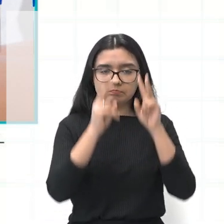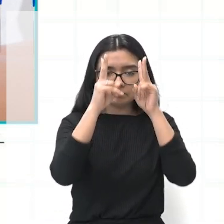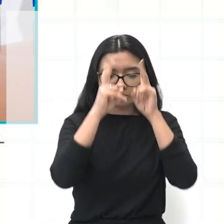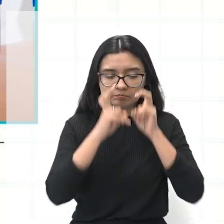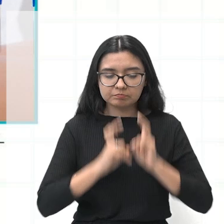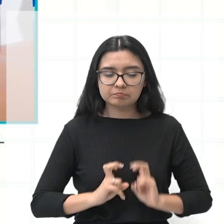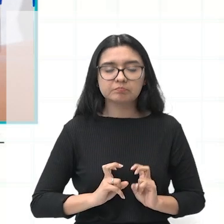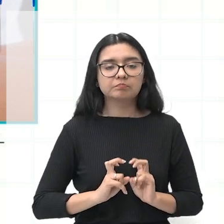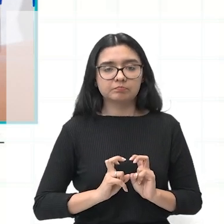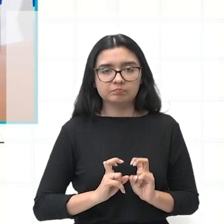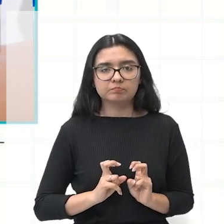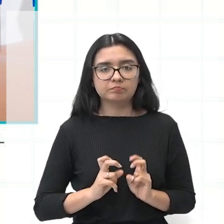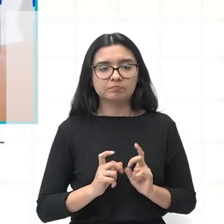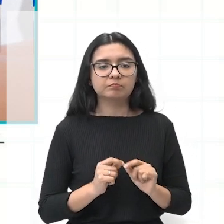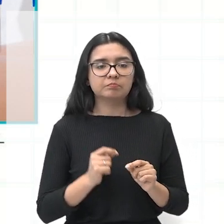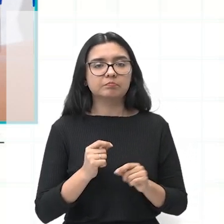buscar